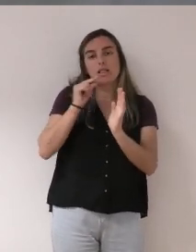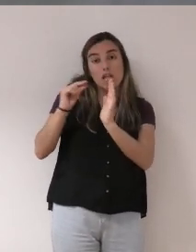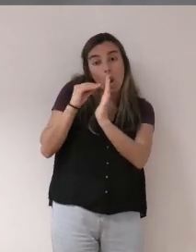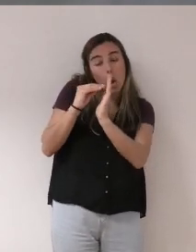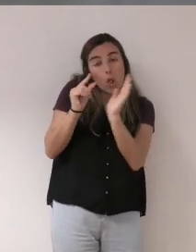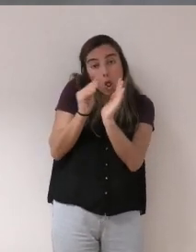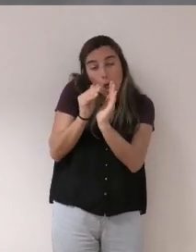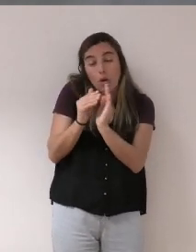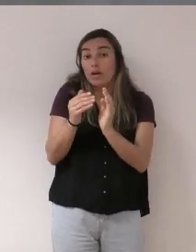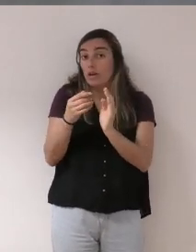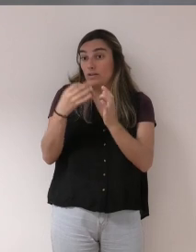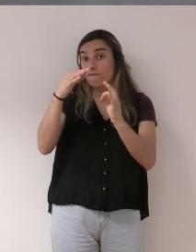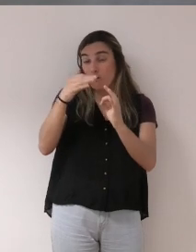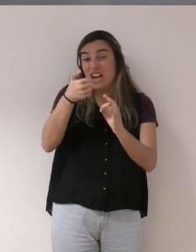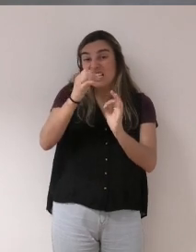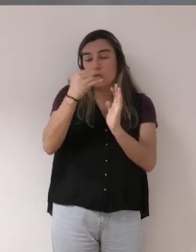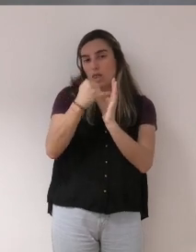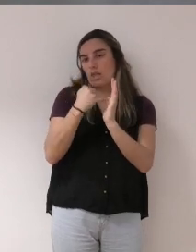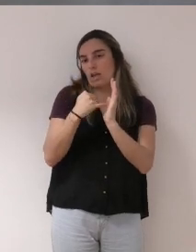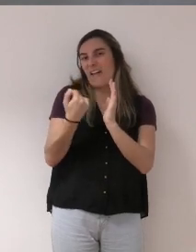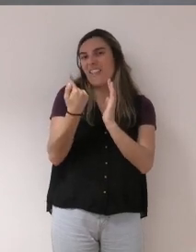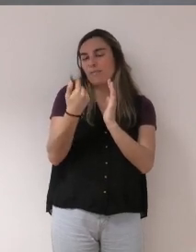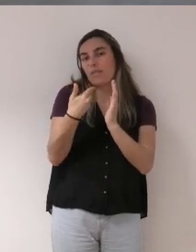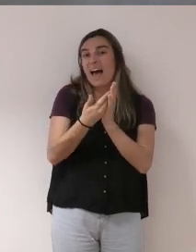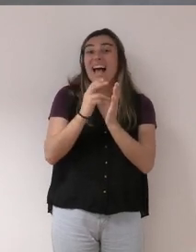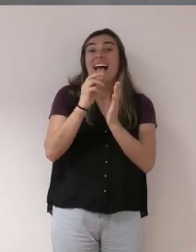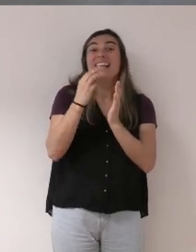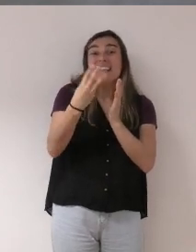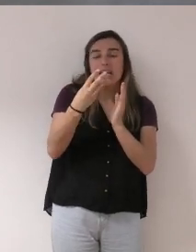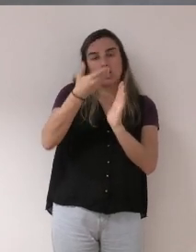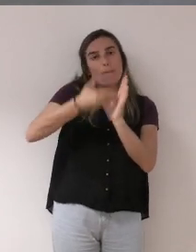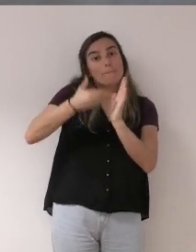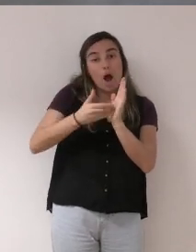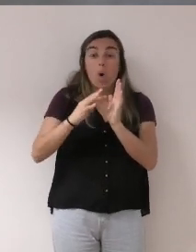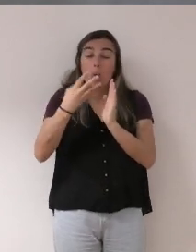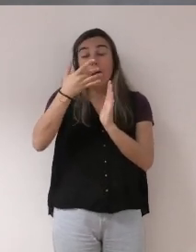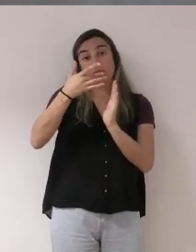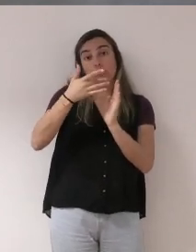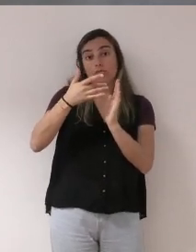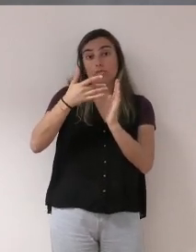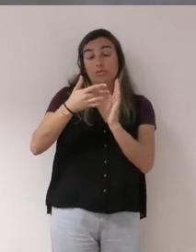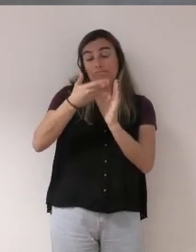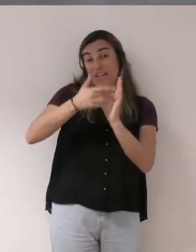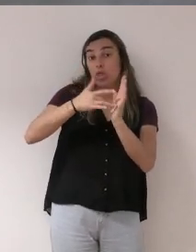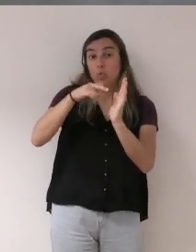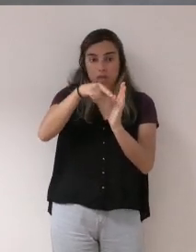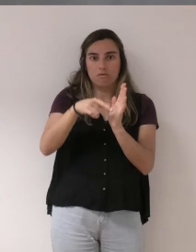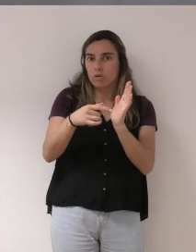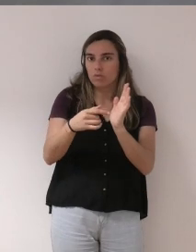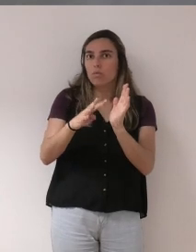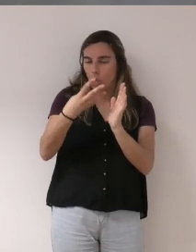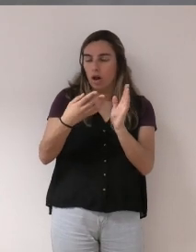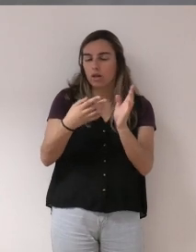que uma folha de 50 linhas dá 3 páginas ou 4 de um livro desses. O que significa